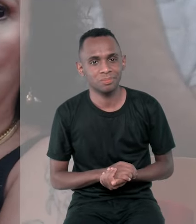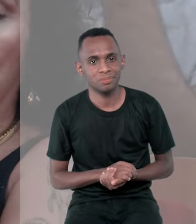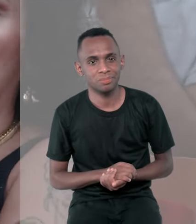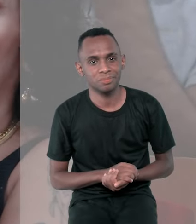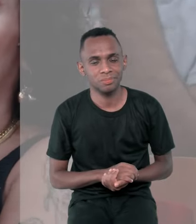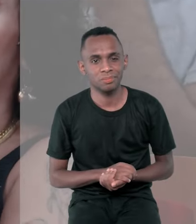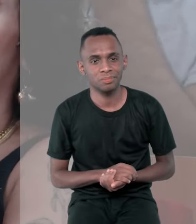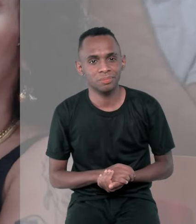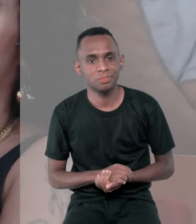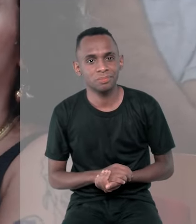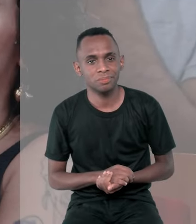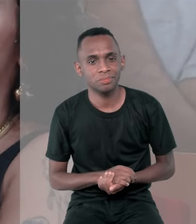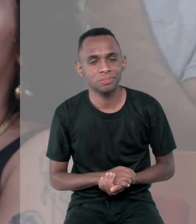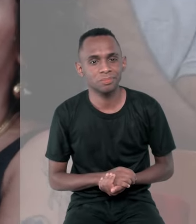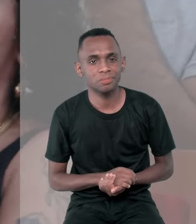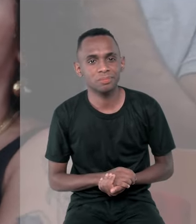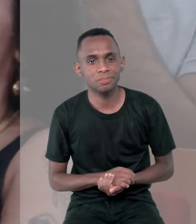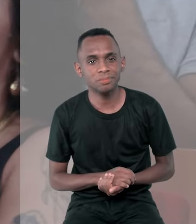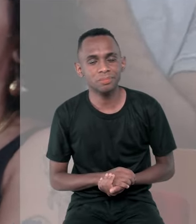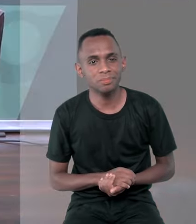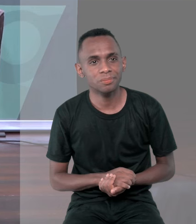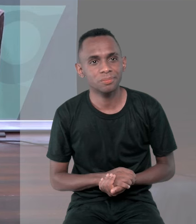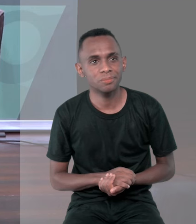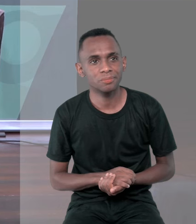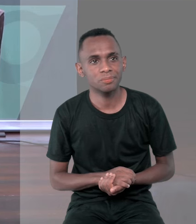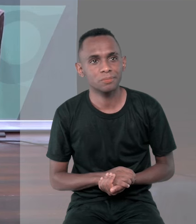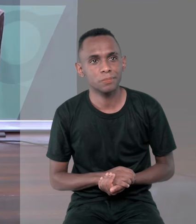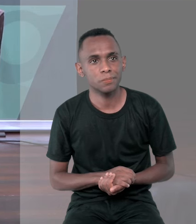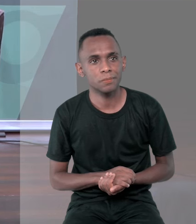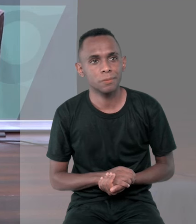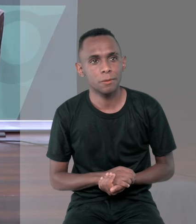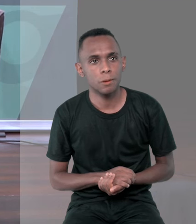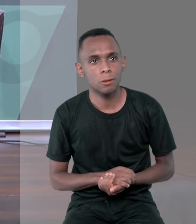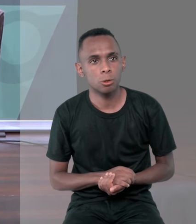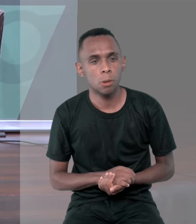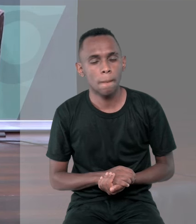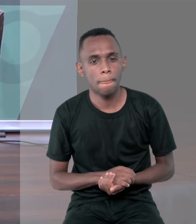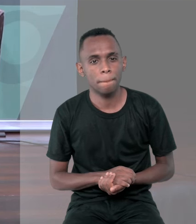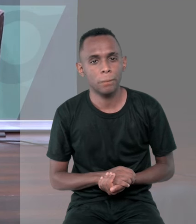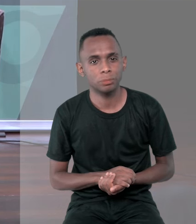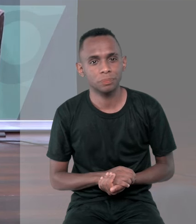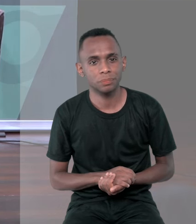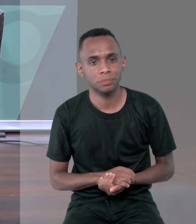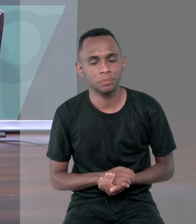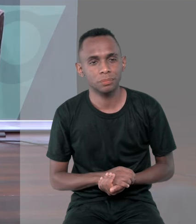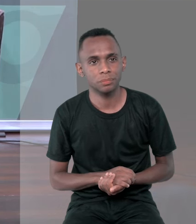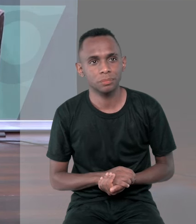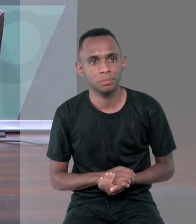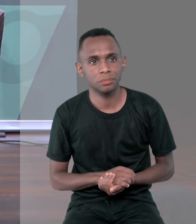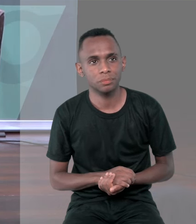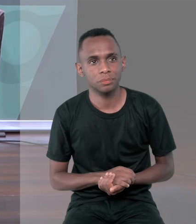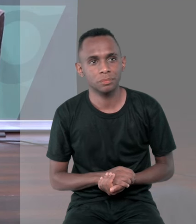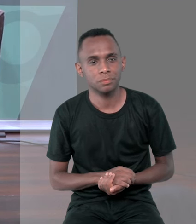do convidado Jefferson Tenório. Jefferson é um homem negro de cabelos e barba grisalhos e curtos. Ele usa um óculos